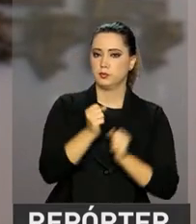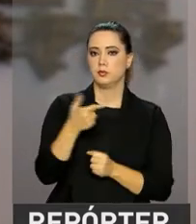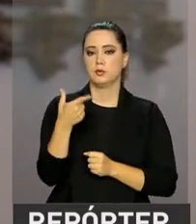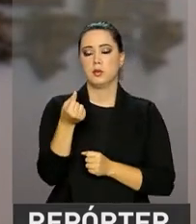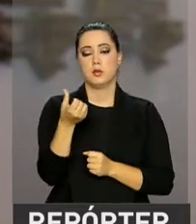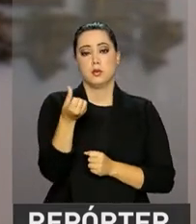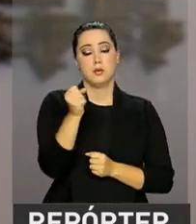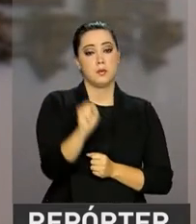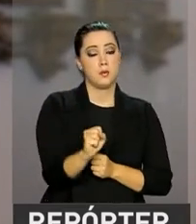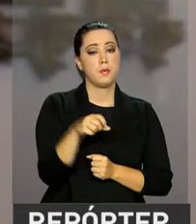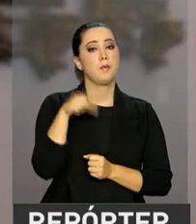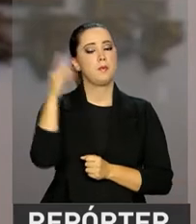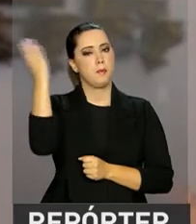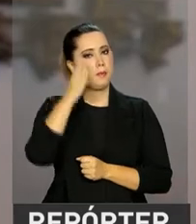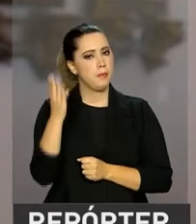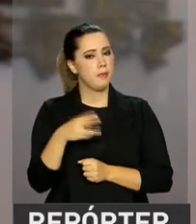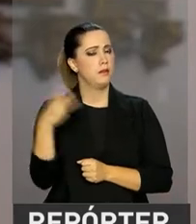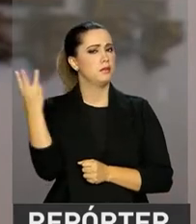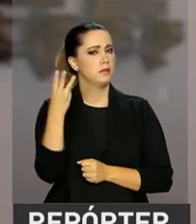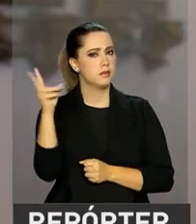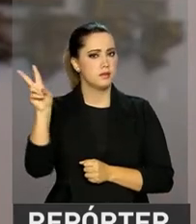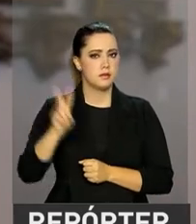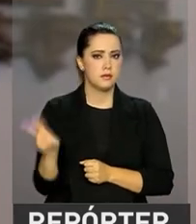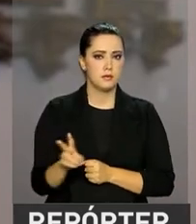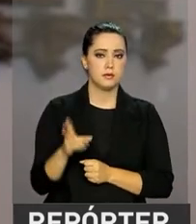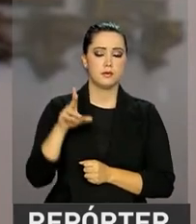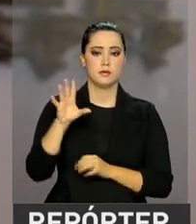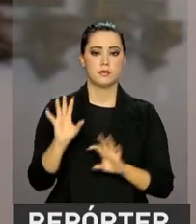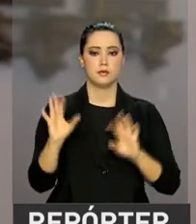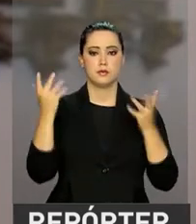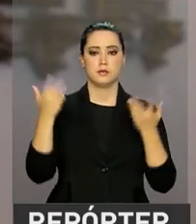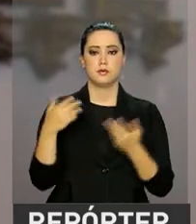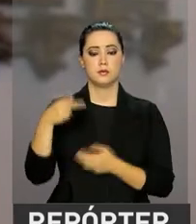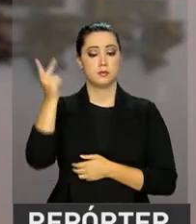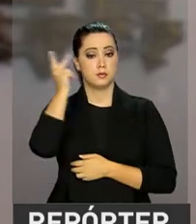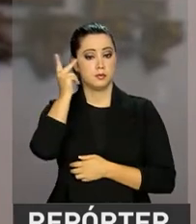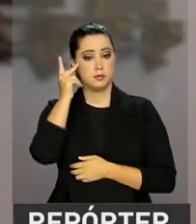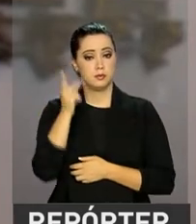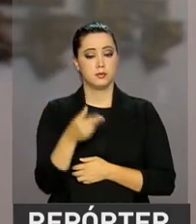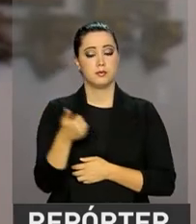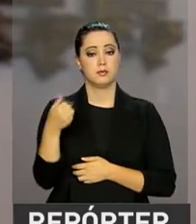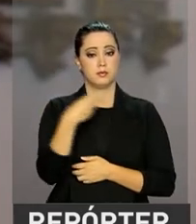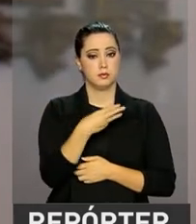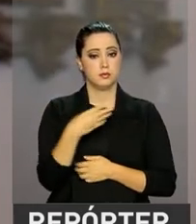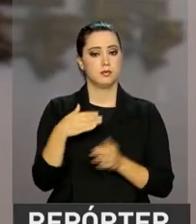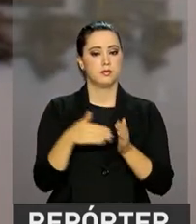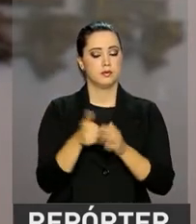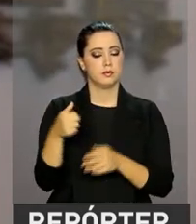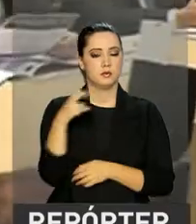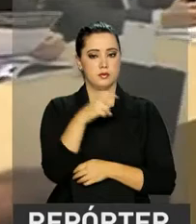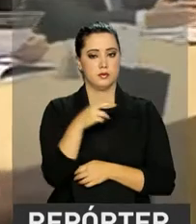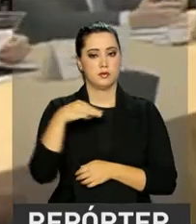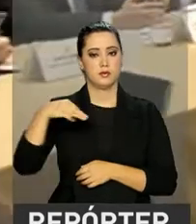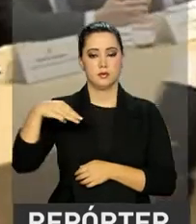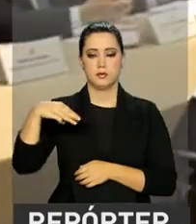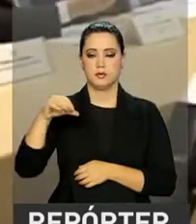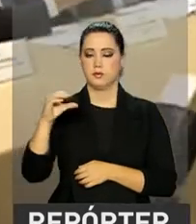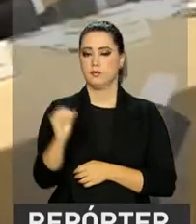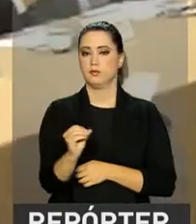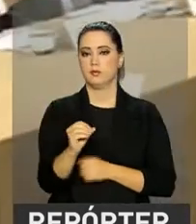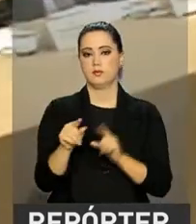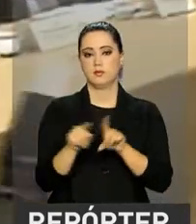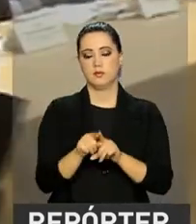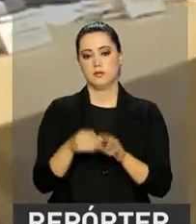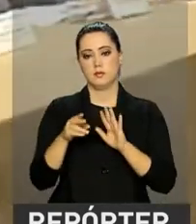2018 o brasil vai sediar pela terceira vez o evento será em são paulo entre os dias 13 e 15 de março o protocolo de intenções